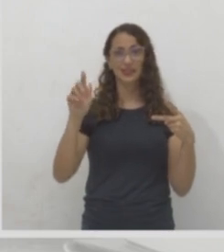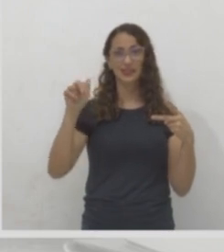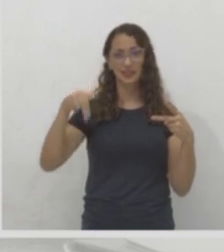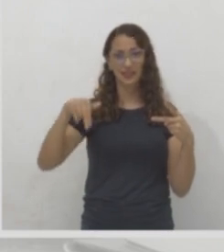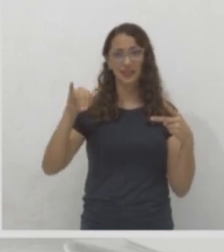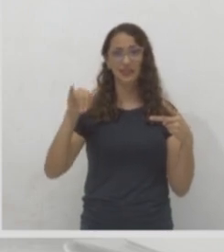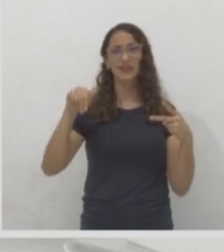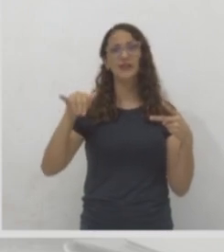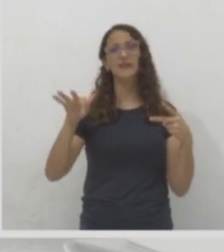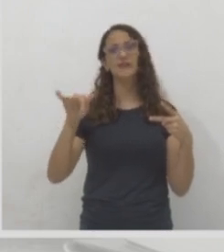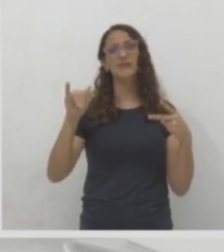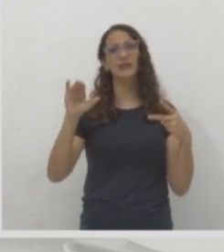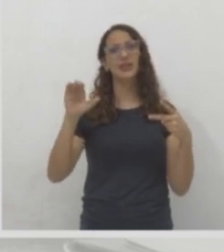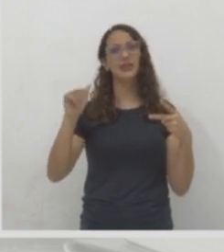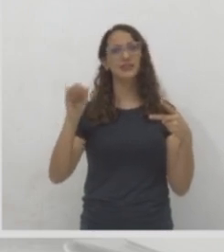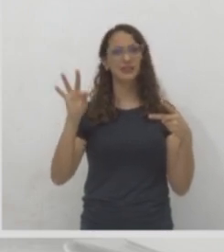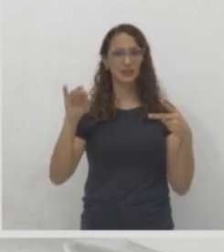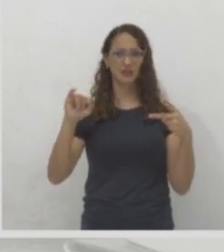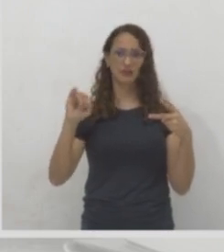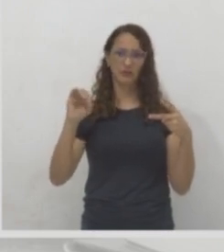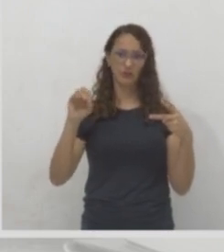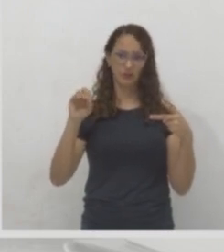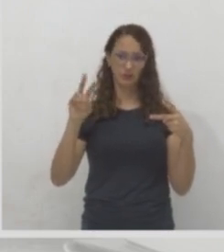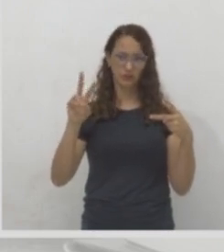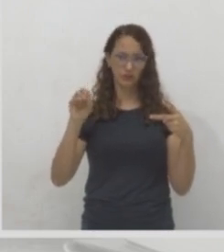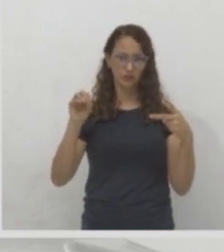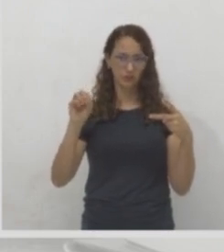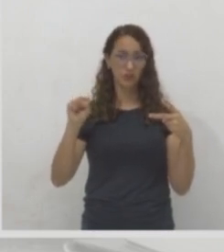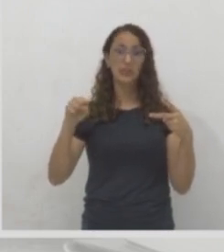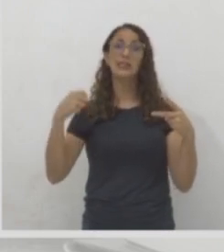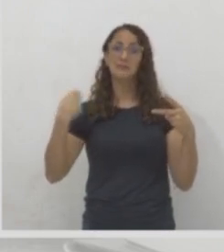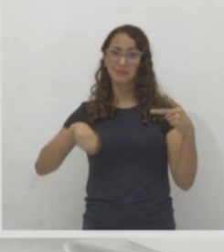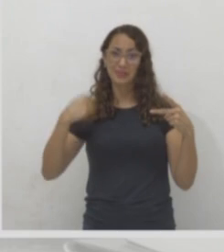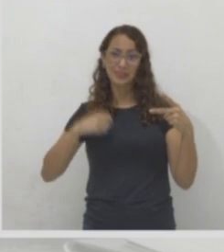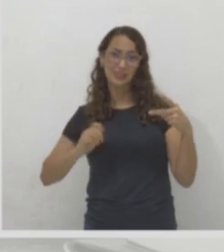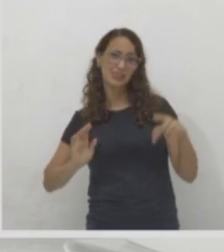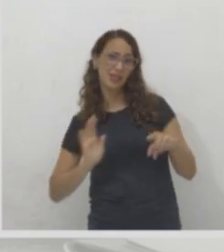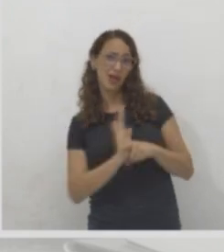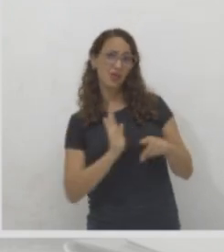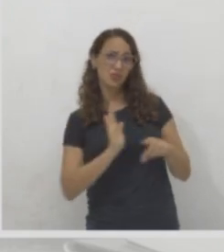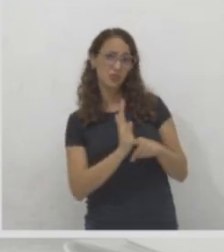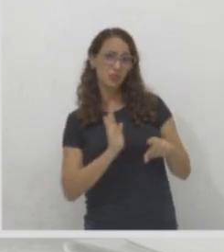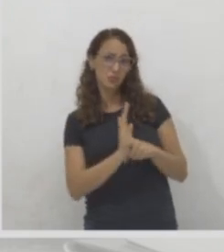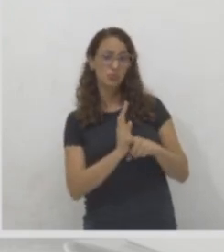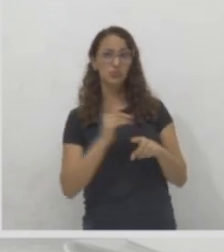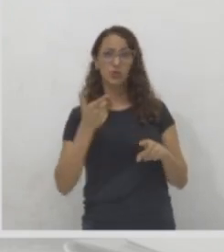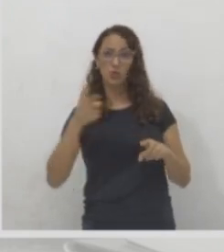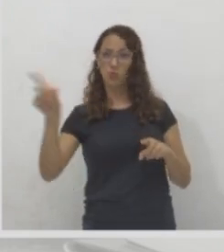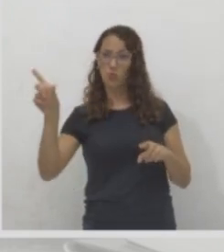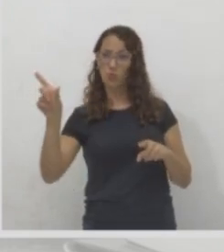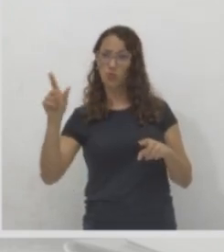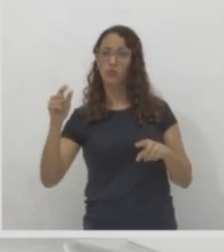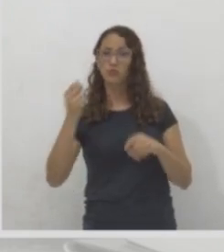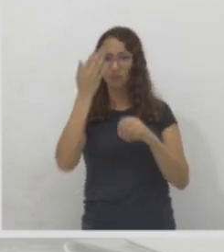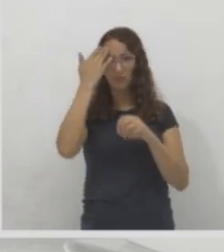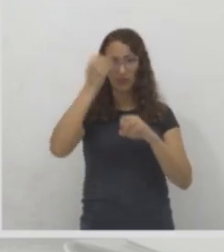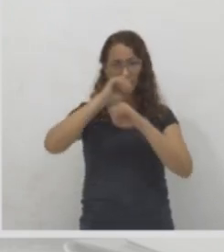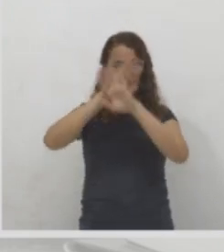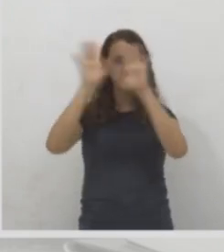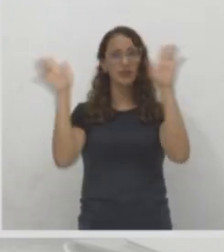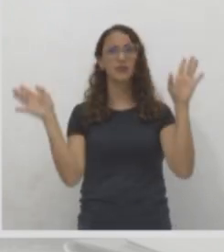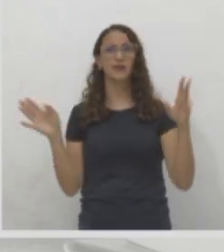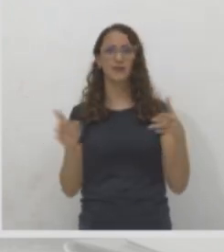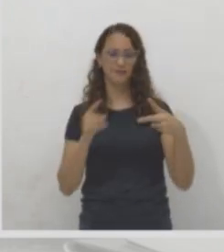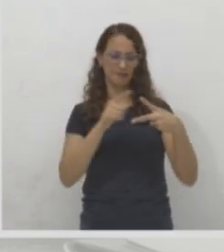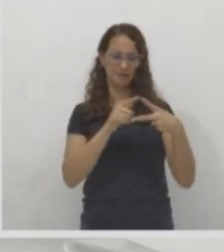uma atribuição de sentido à oração. Certo? Dentro dos verbos significativos, eu terei verbos que